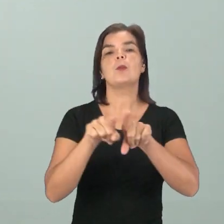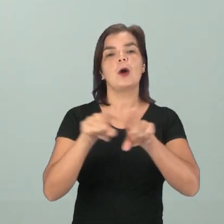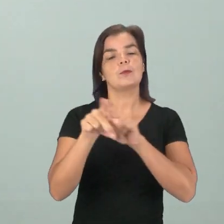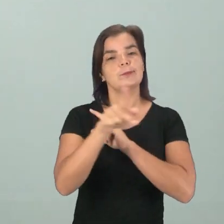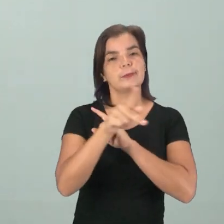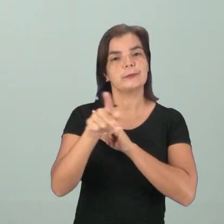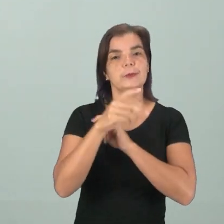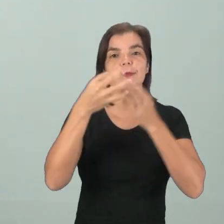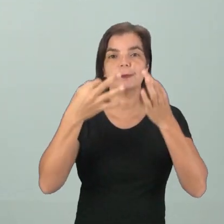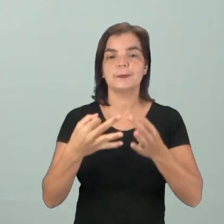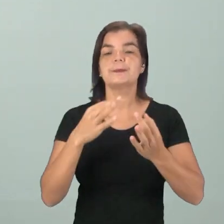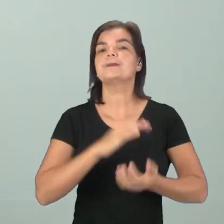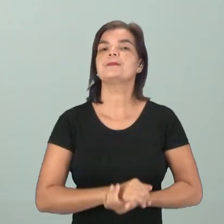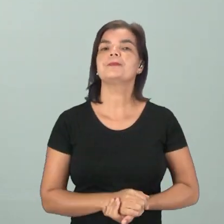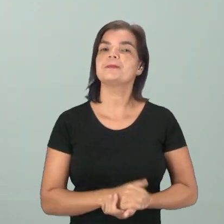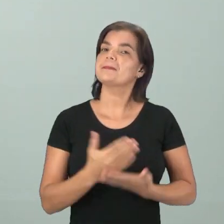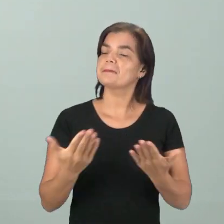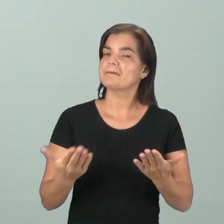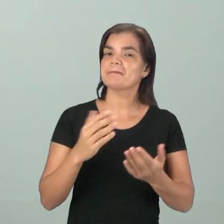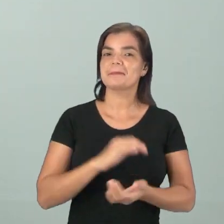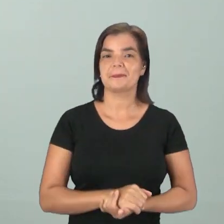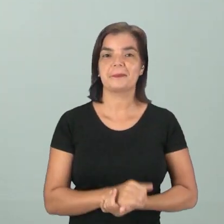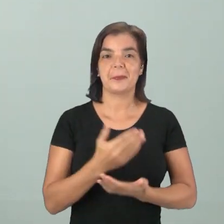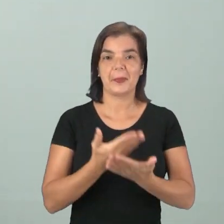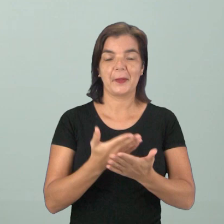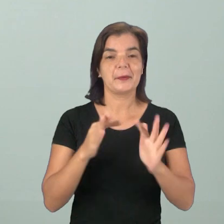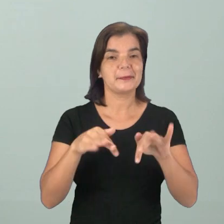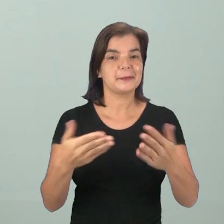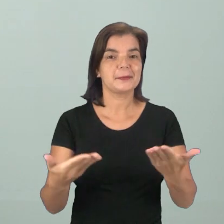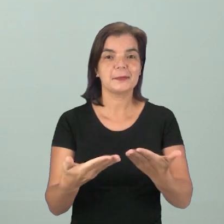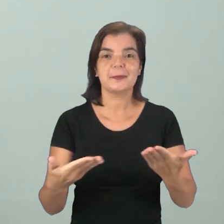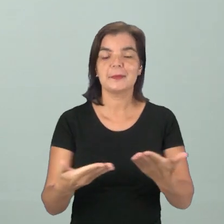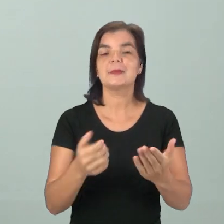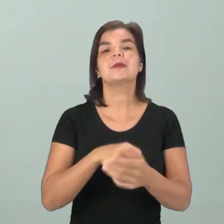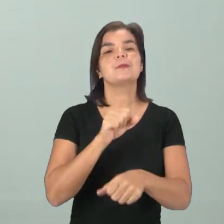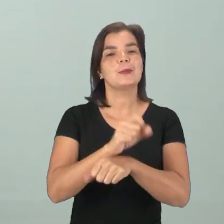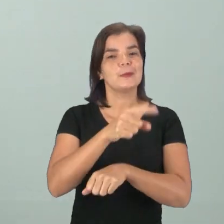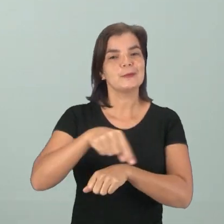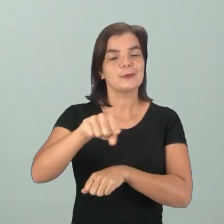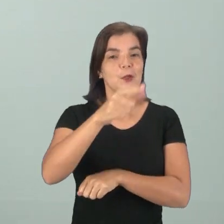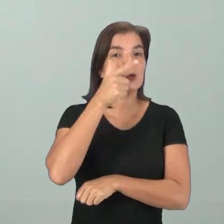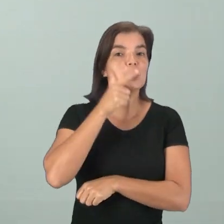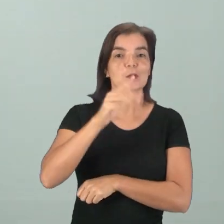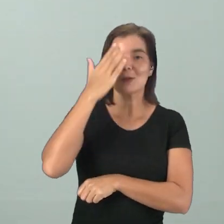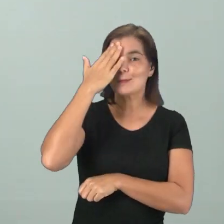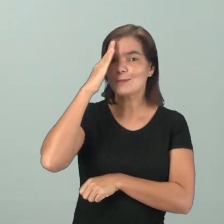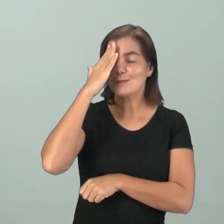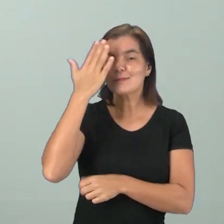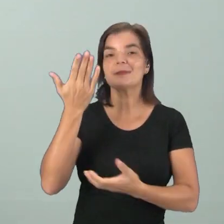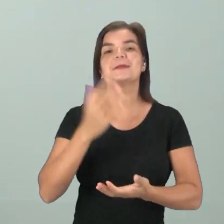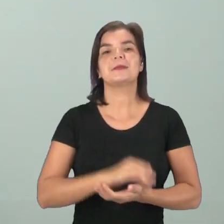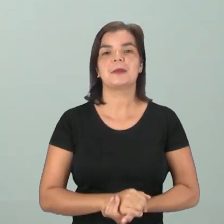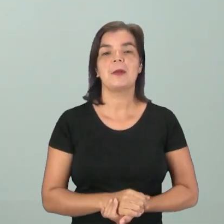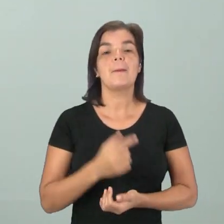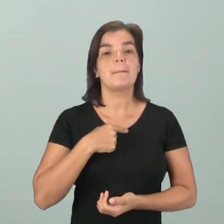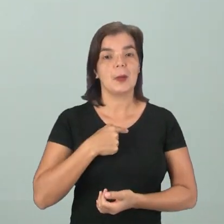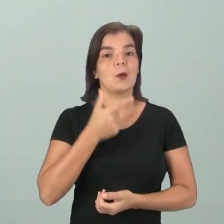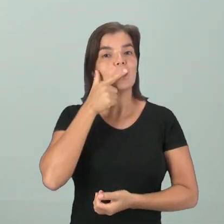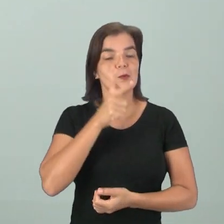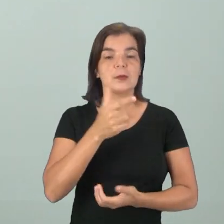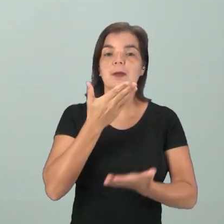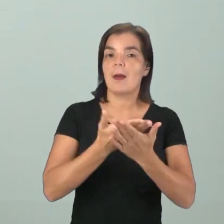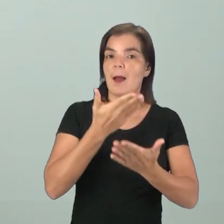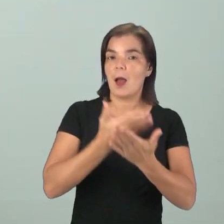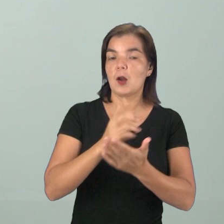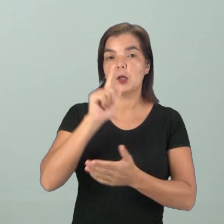de vocês, tá bom? Então é isso, a nossa aula vai ficando por aqui, eu espero que vocês tenham conseguido compreender. Para ter acesso a essa aula